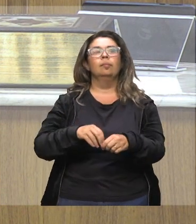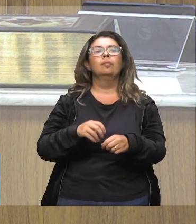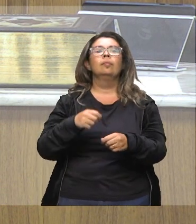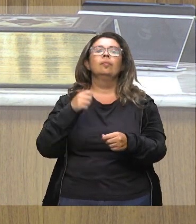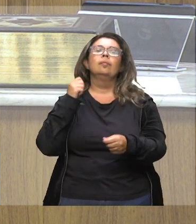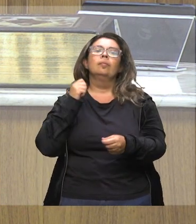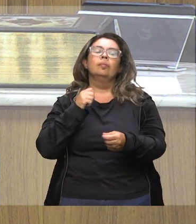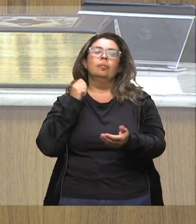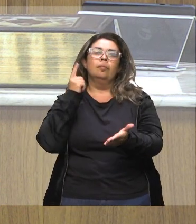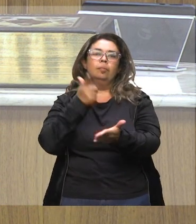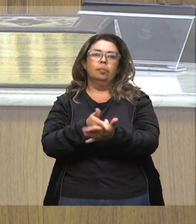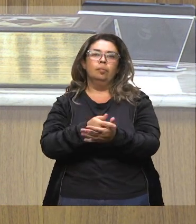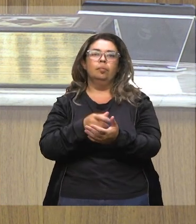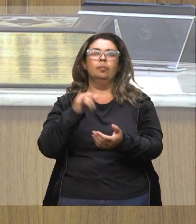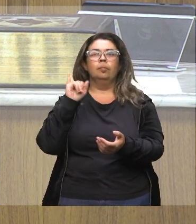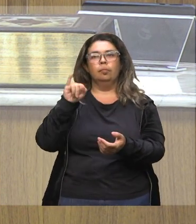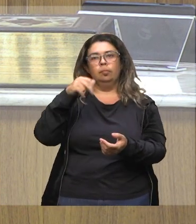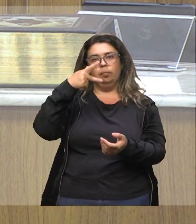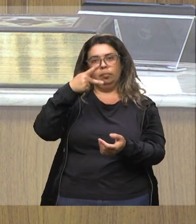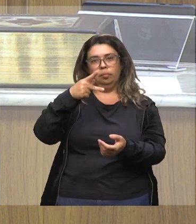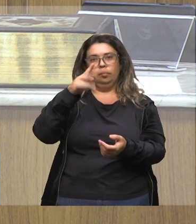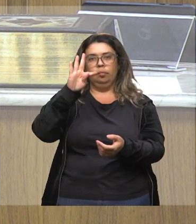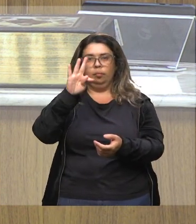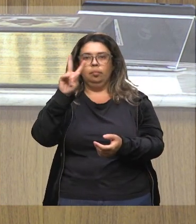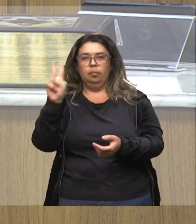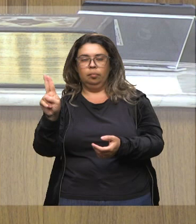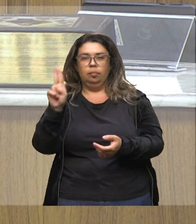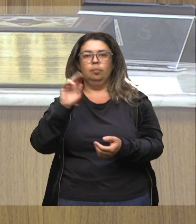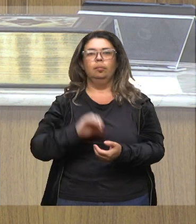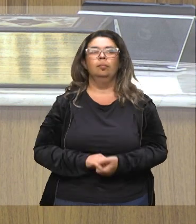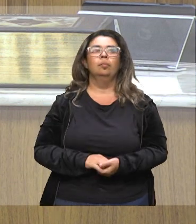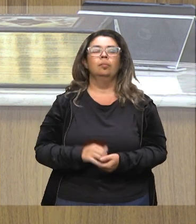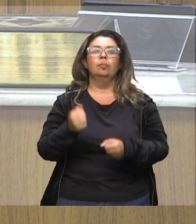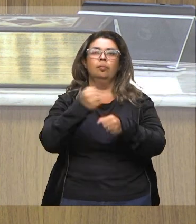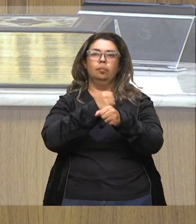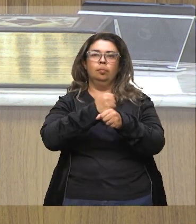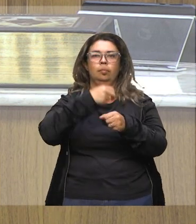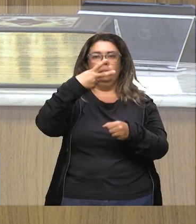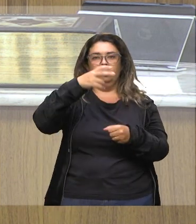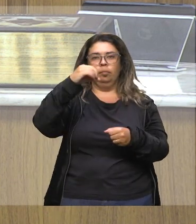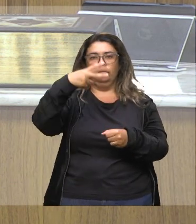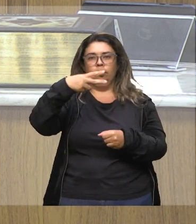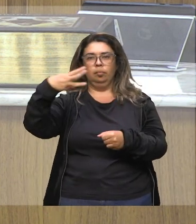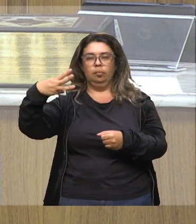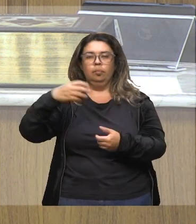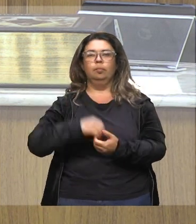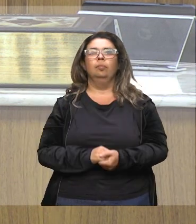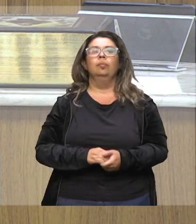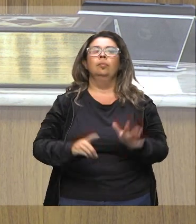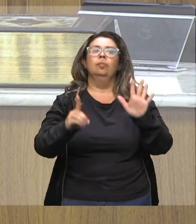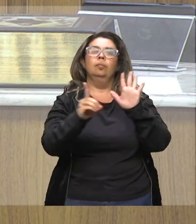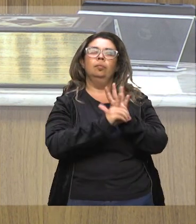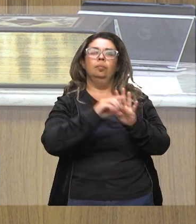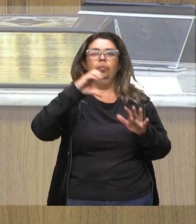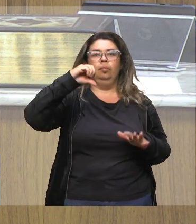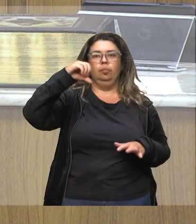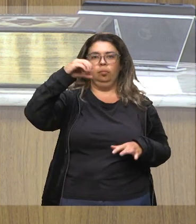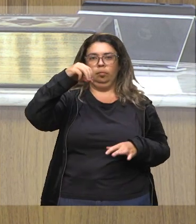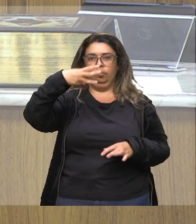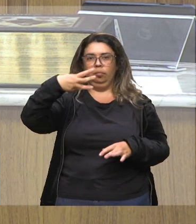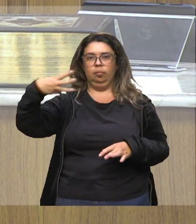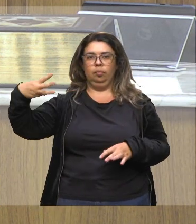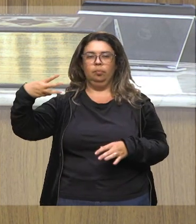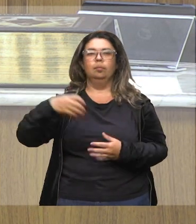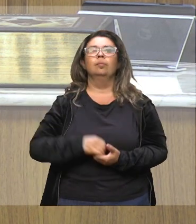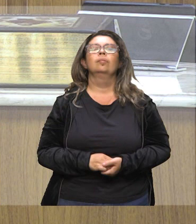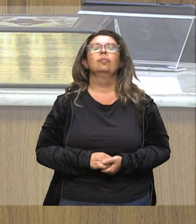cota única do Imposto Predial e Territorial Urbano no exercício de 2023. Decreto 9.033, de 2022,